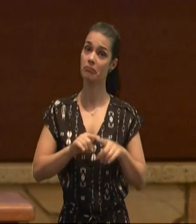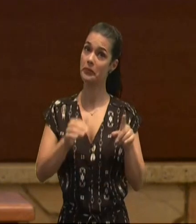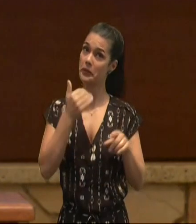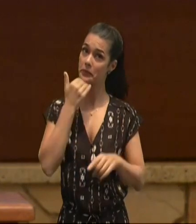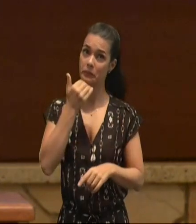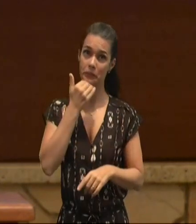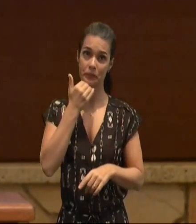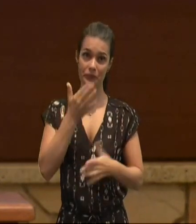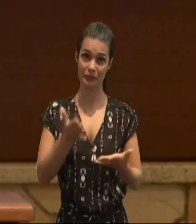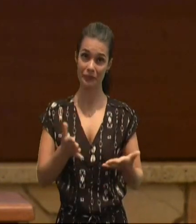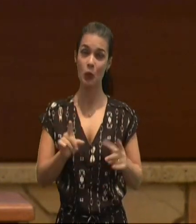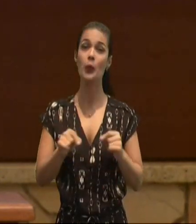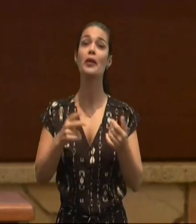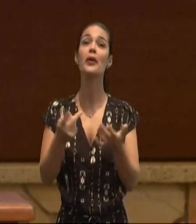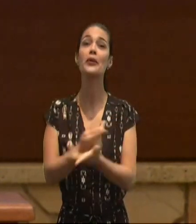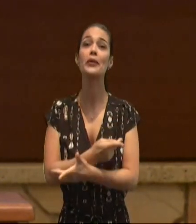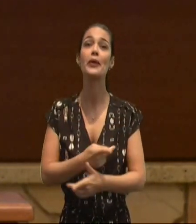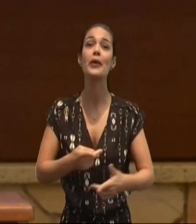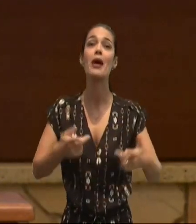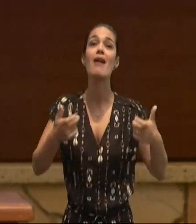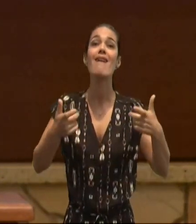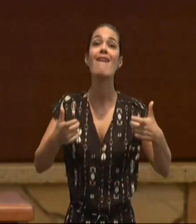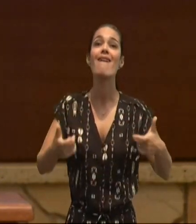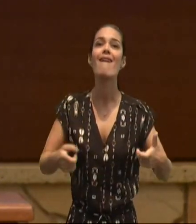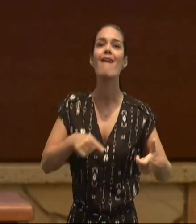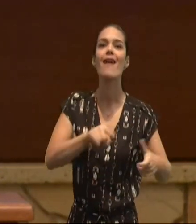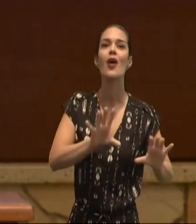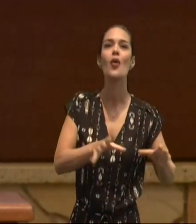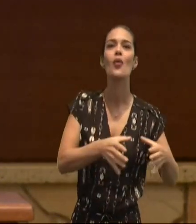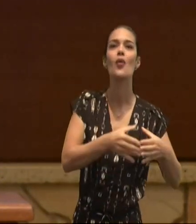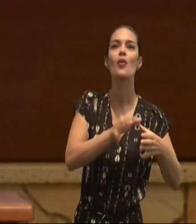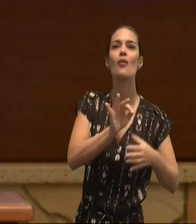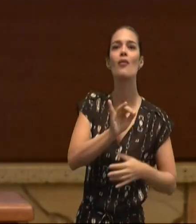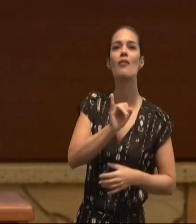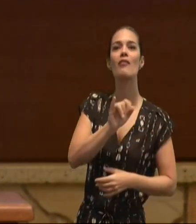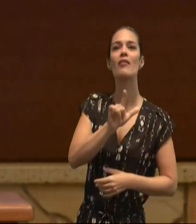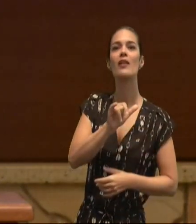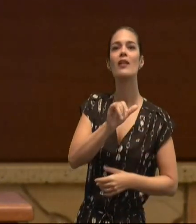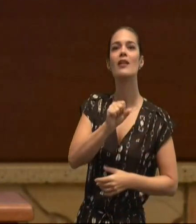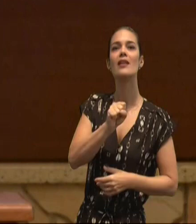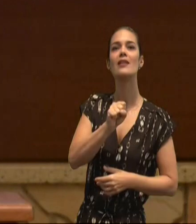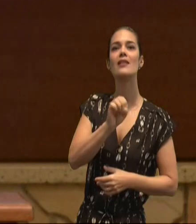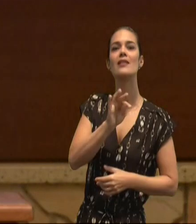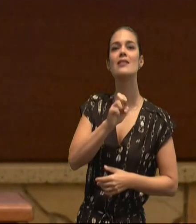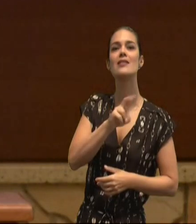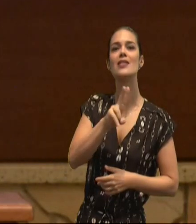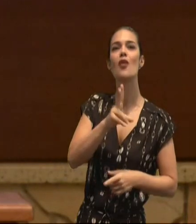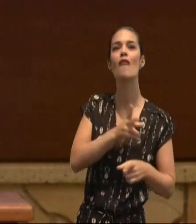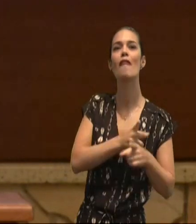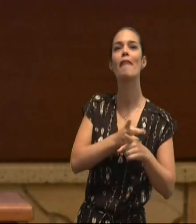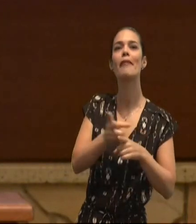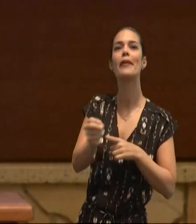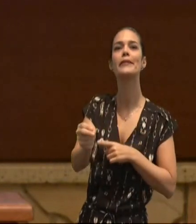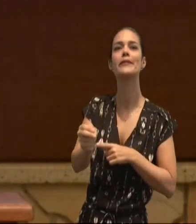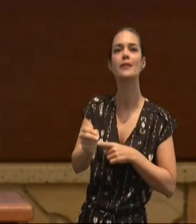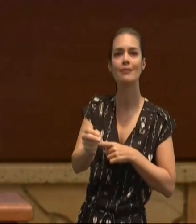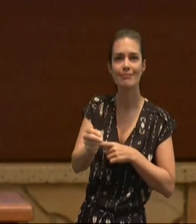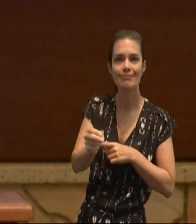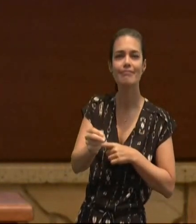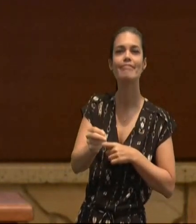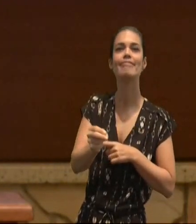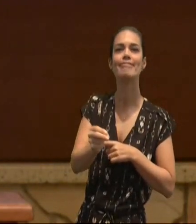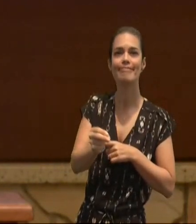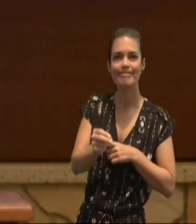num violento combate, os filisteus saíram vencedores. 1 Samuel no capítulo 4, os versos 2 e 10, e toda